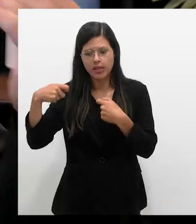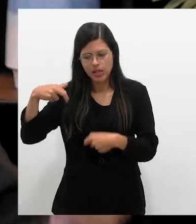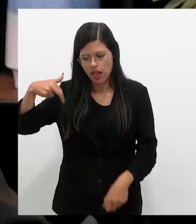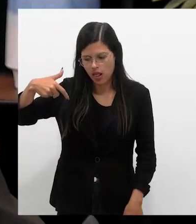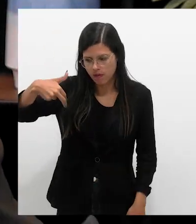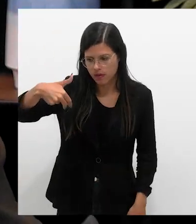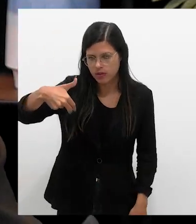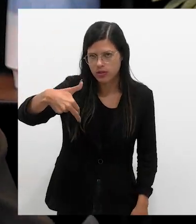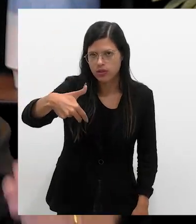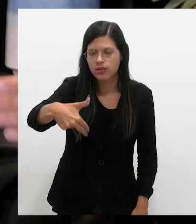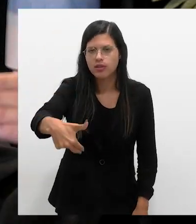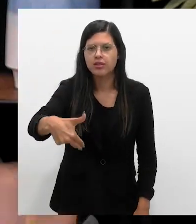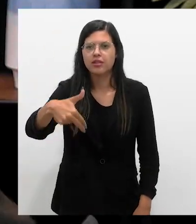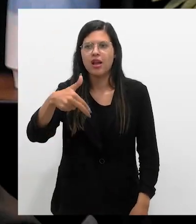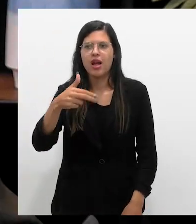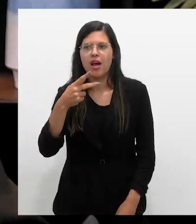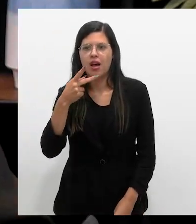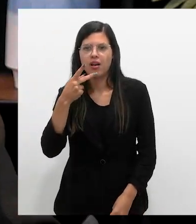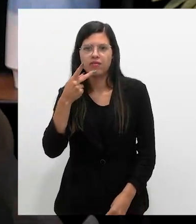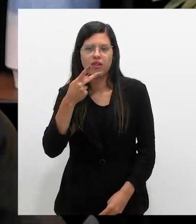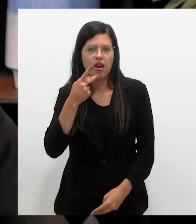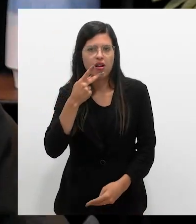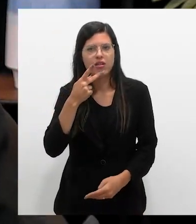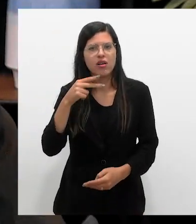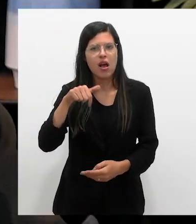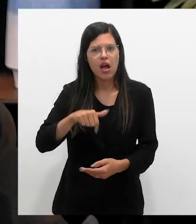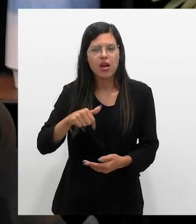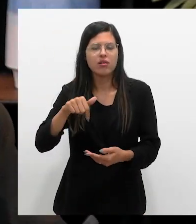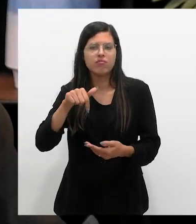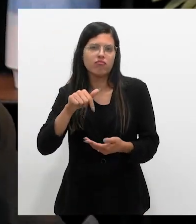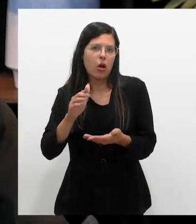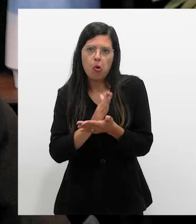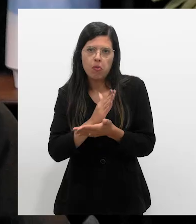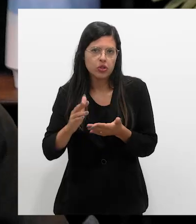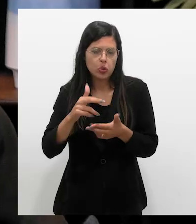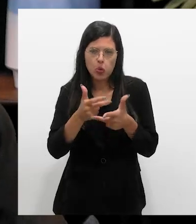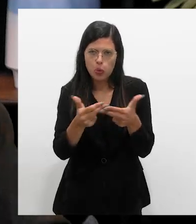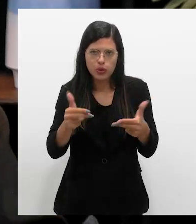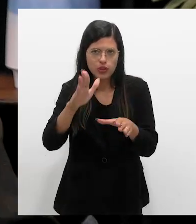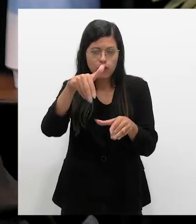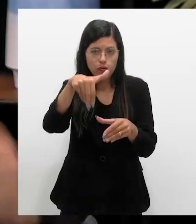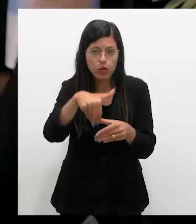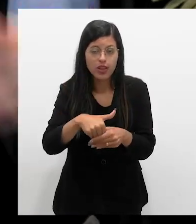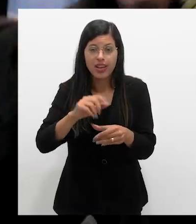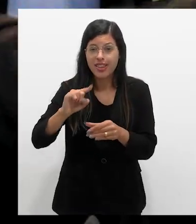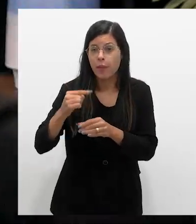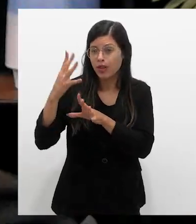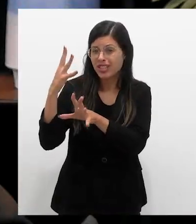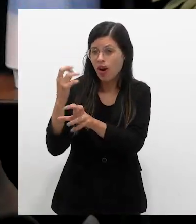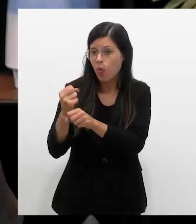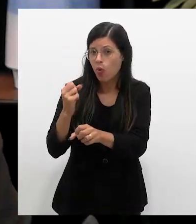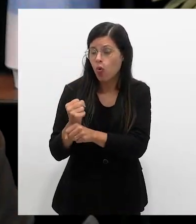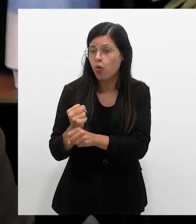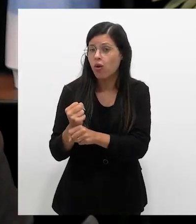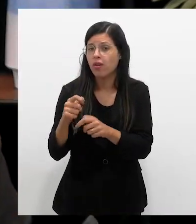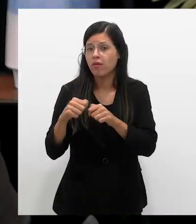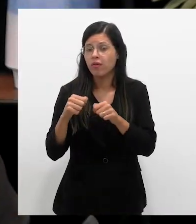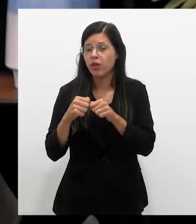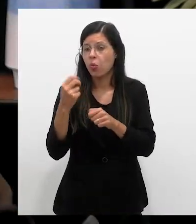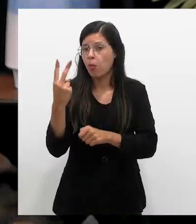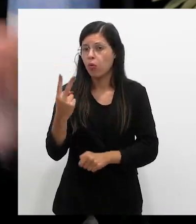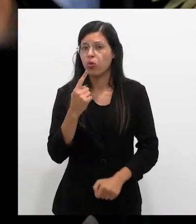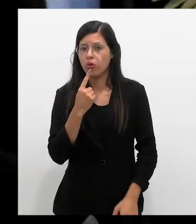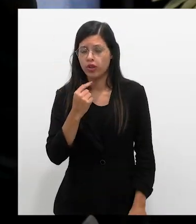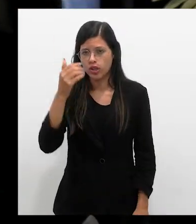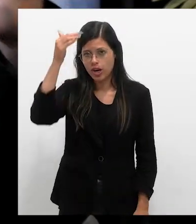Imagina 133 pessoas, tem que levantar, ir até o altar, falar umas poucas palavras, colocar, voltar. Depois contar esses 133